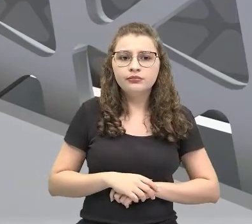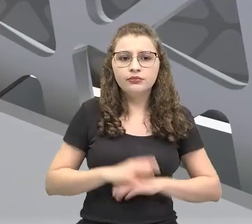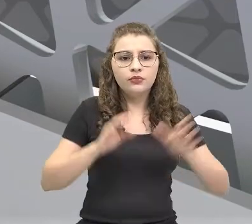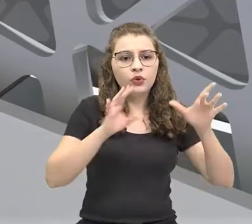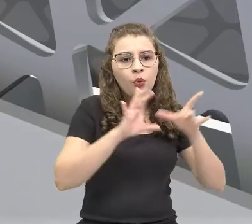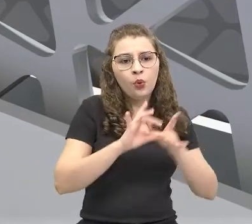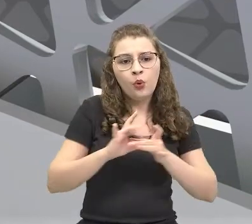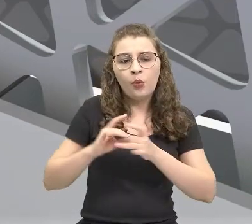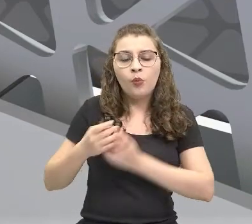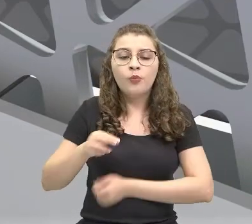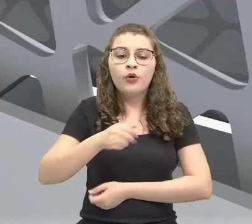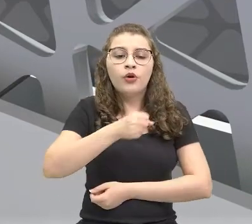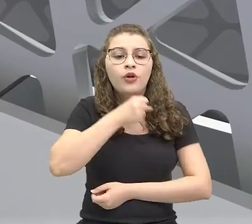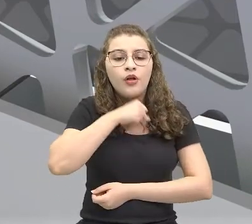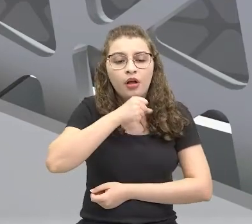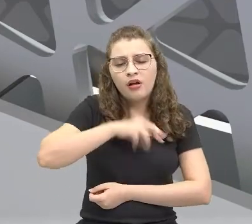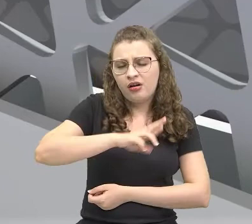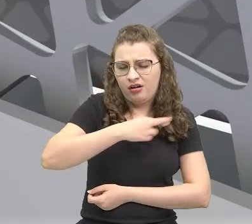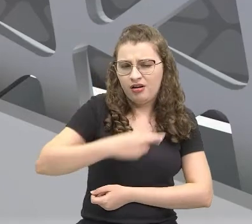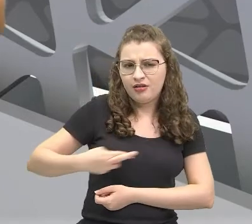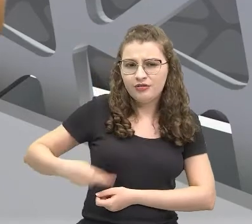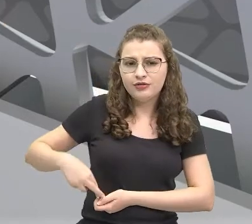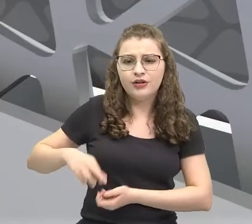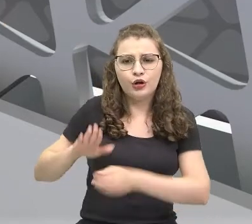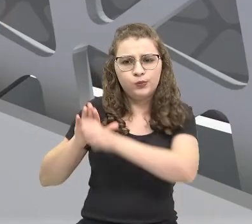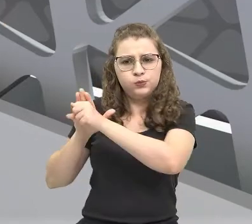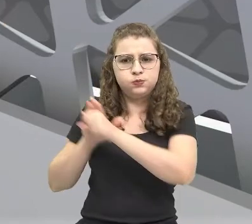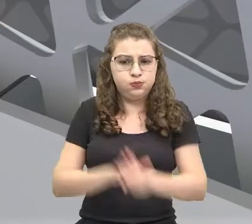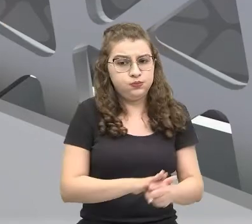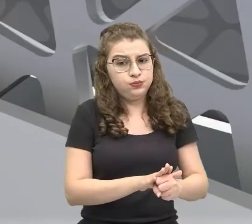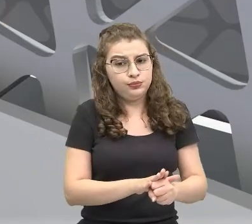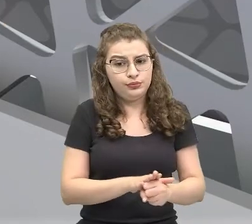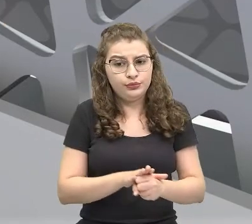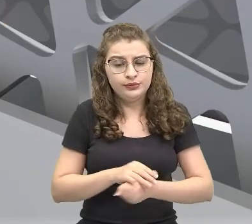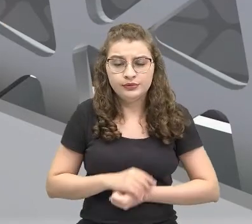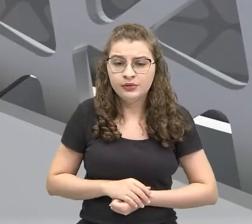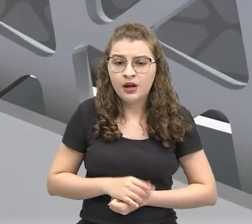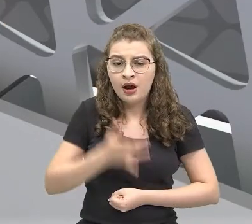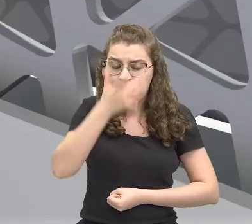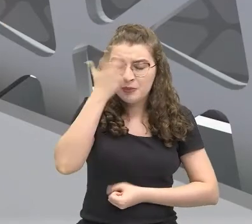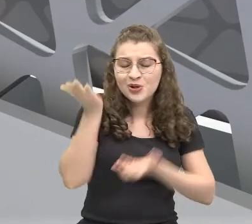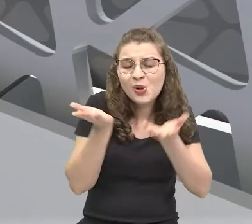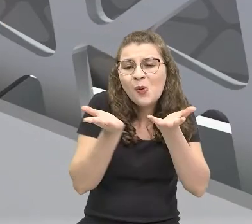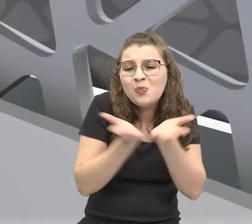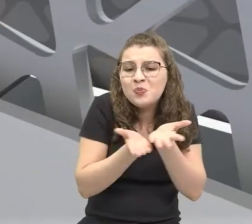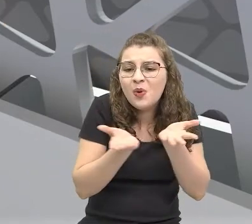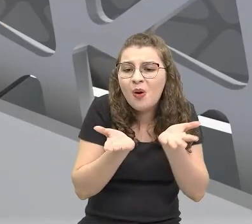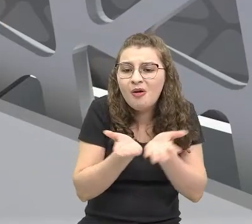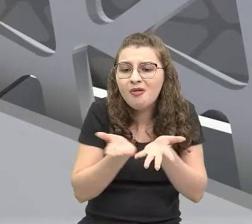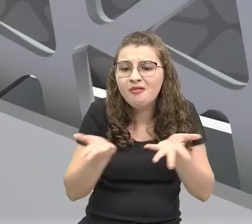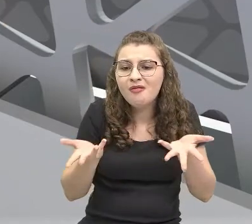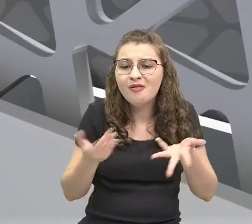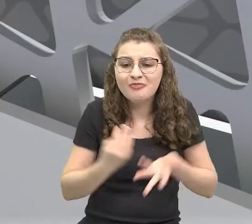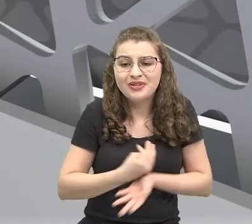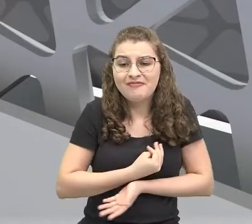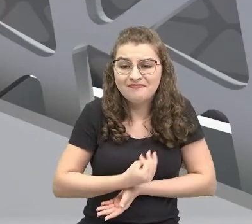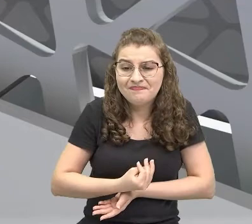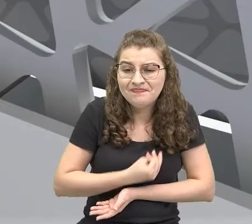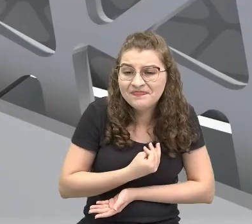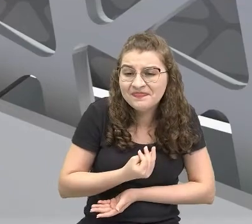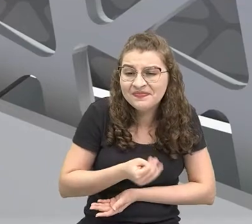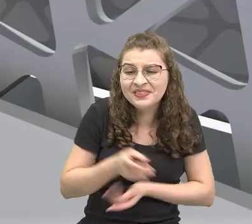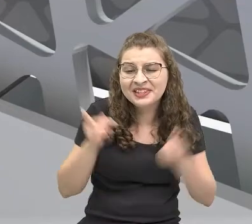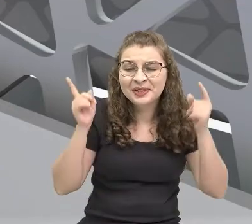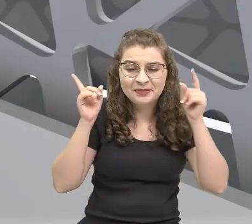contexto da República Velha é um contexto de opressão. As pessoas mais pobres, as condições de vida eram